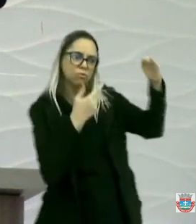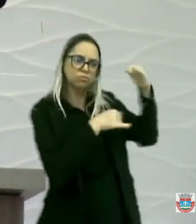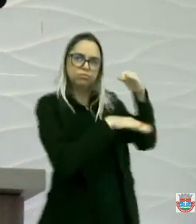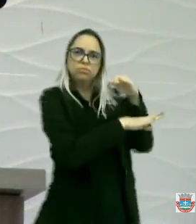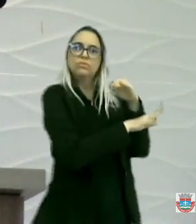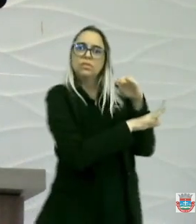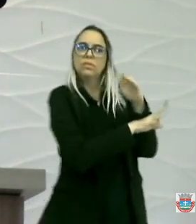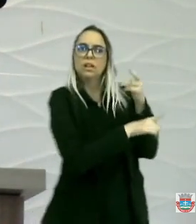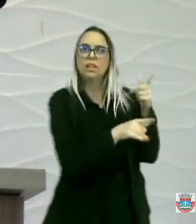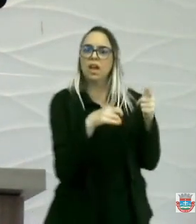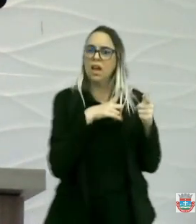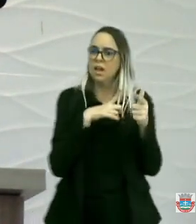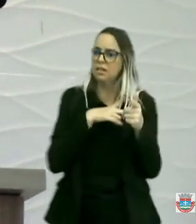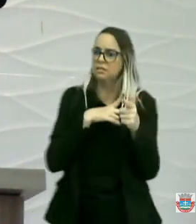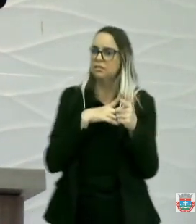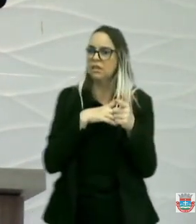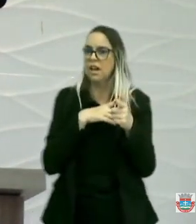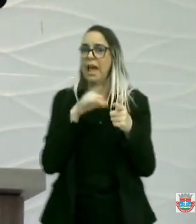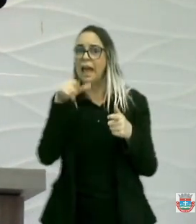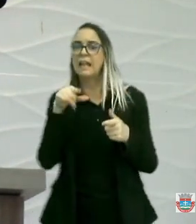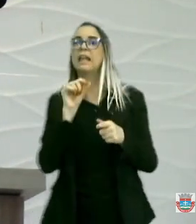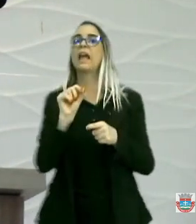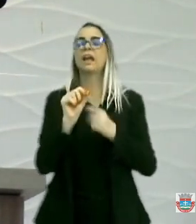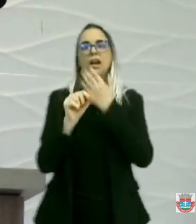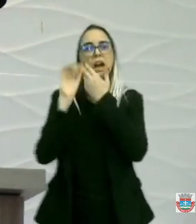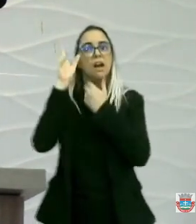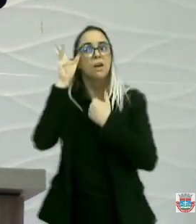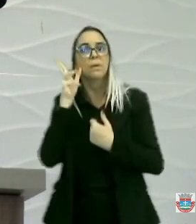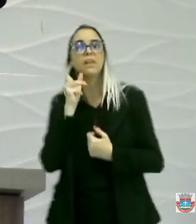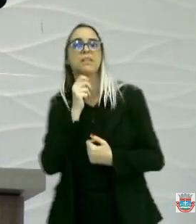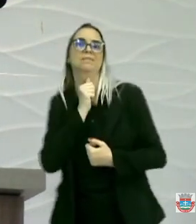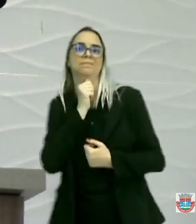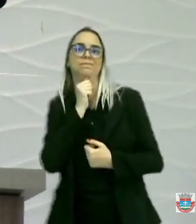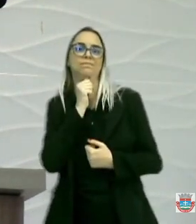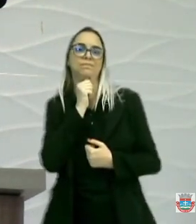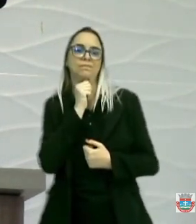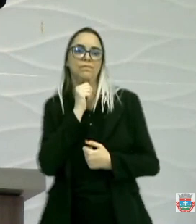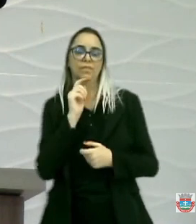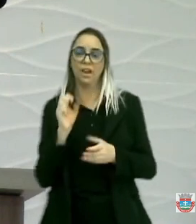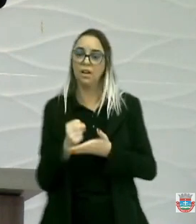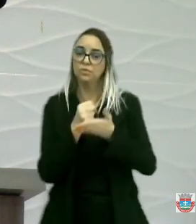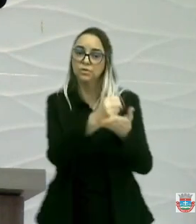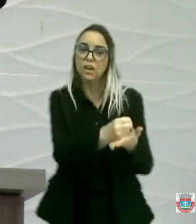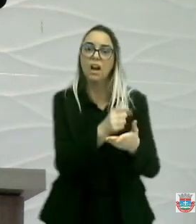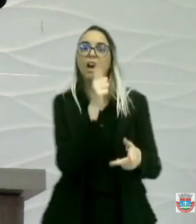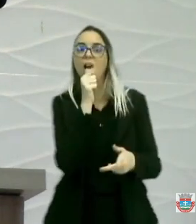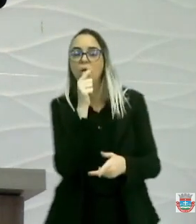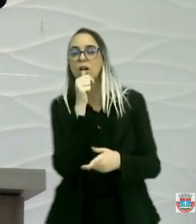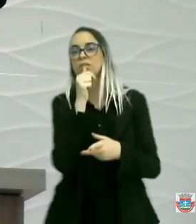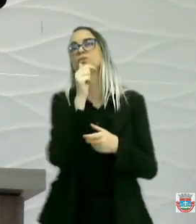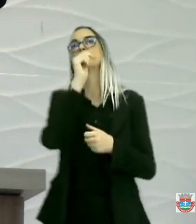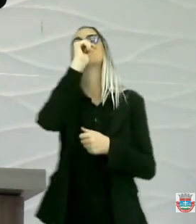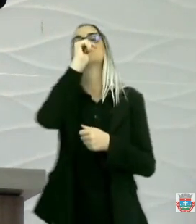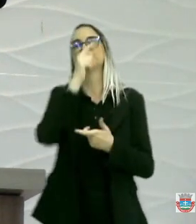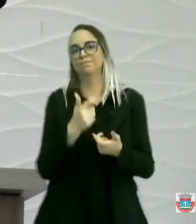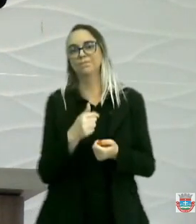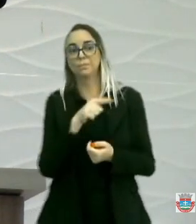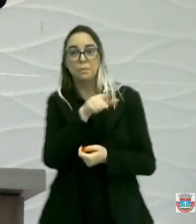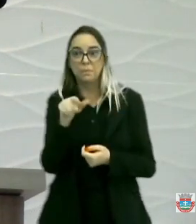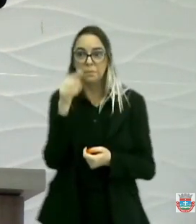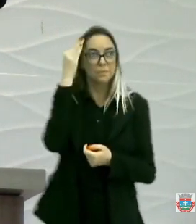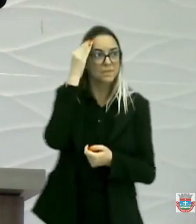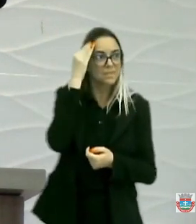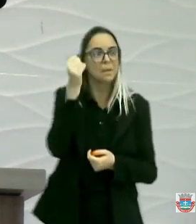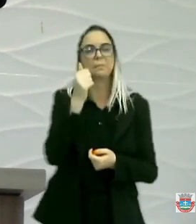quem está abastecendo é Zé Almeida. É o empresário Zé Almeida que está abastecendo para o pessoal beber. E o pessoal sabe. E